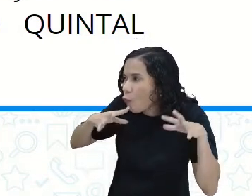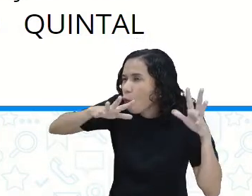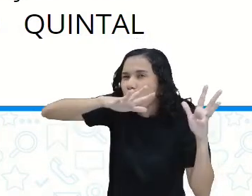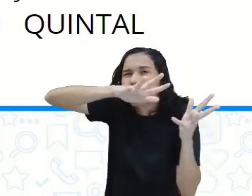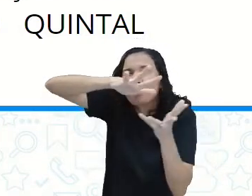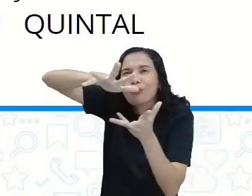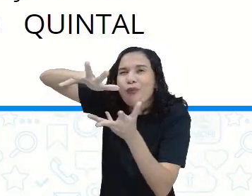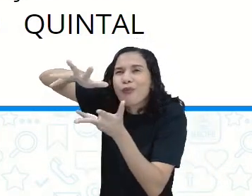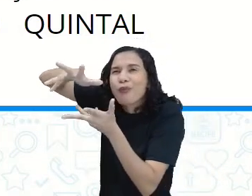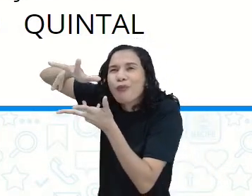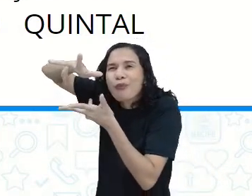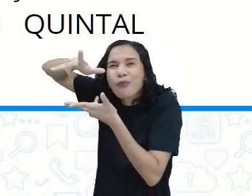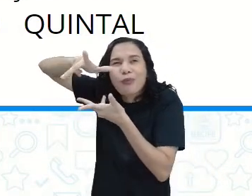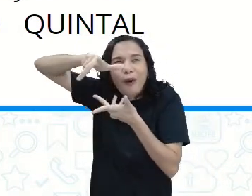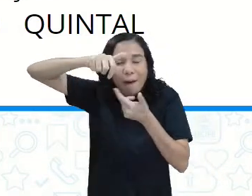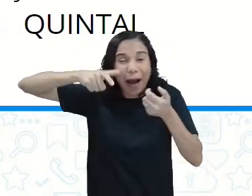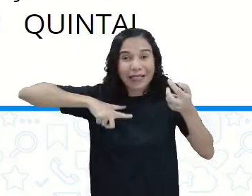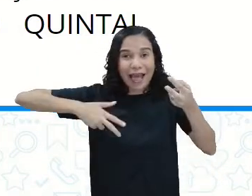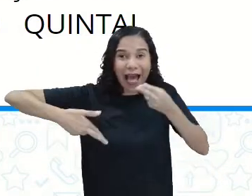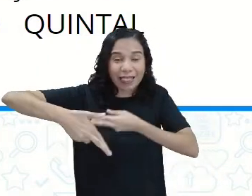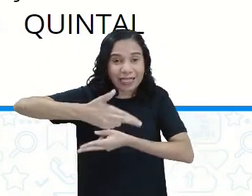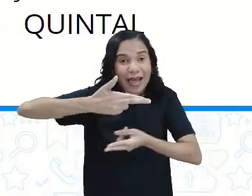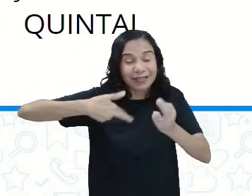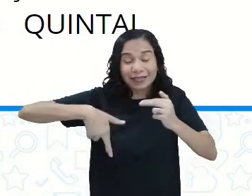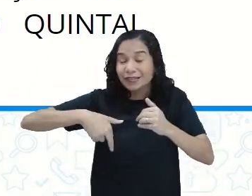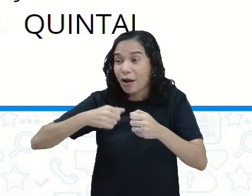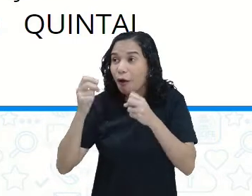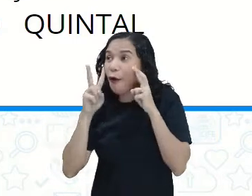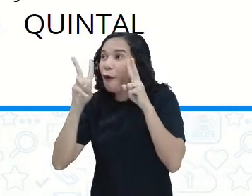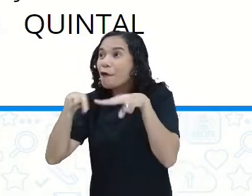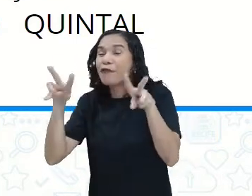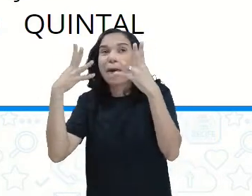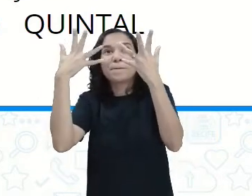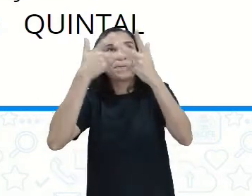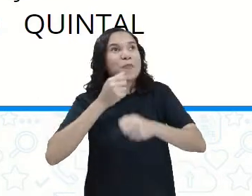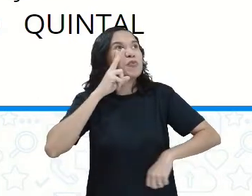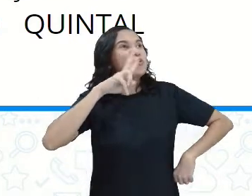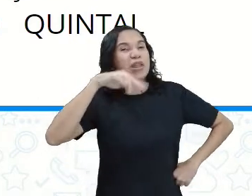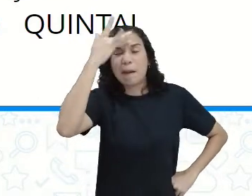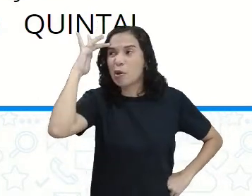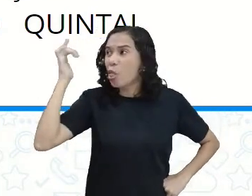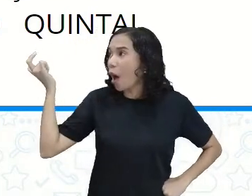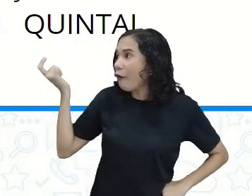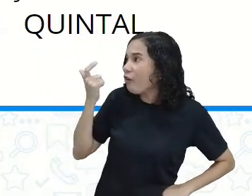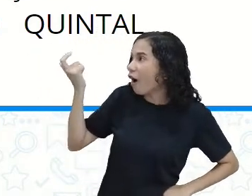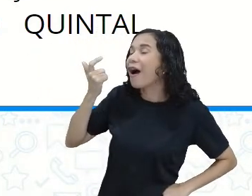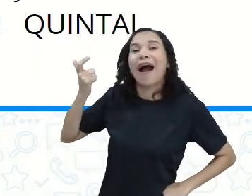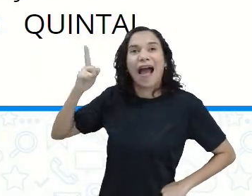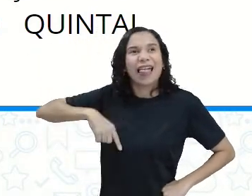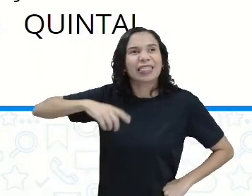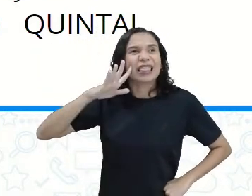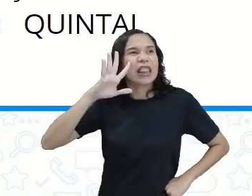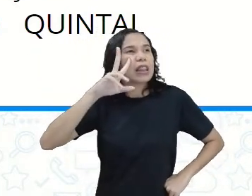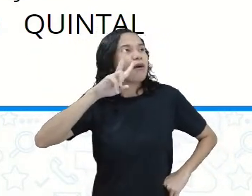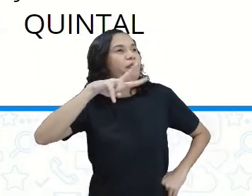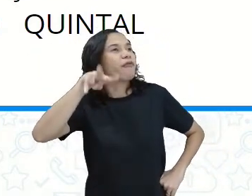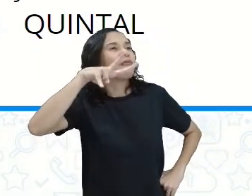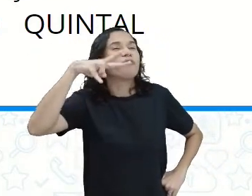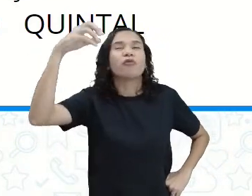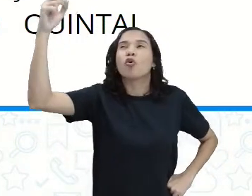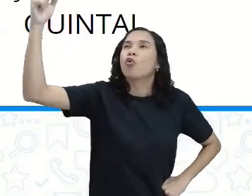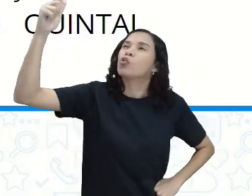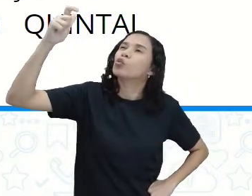mundo e travar relações com tanta coisa bonita de que falavam seus amigos. Admirou a luz